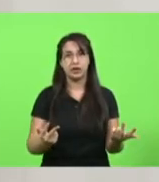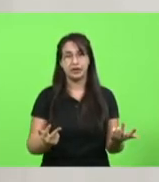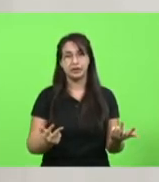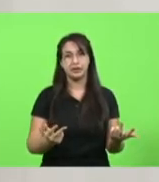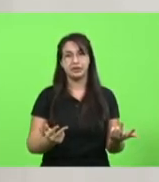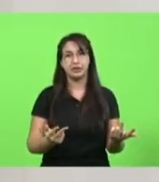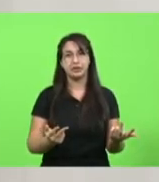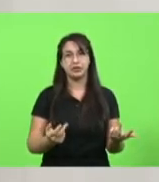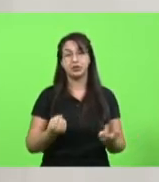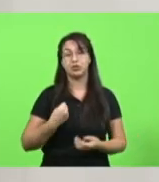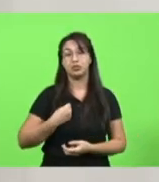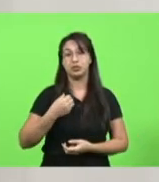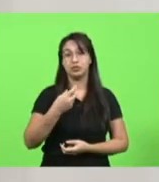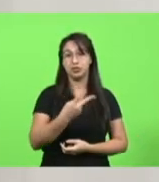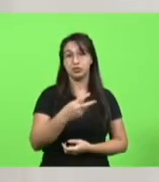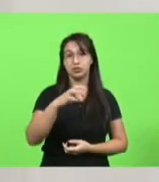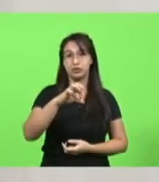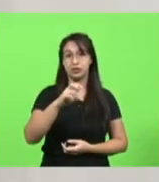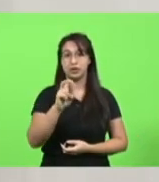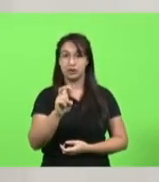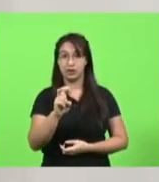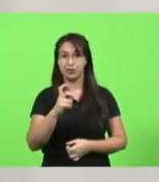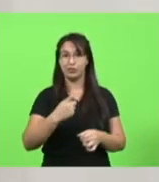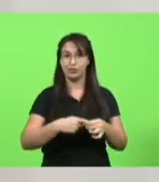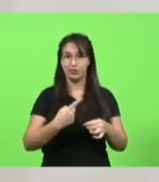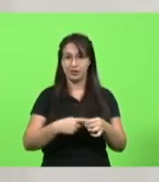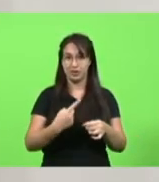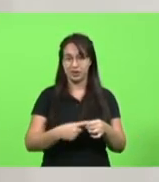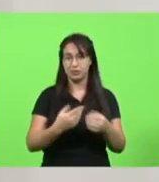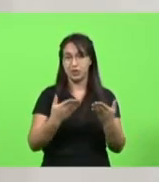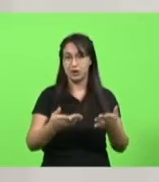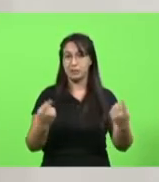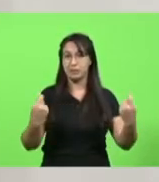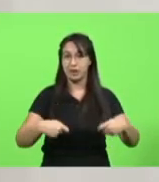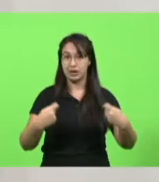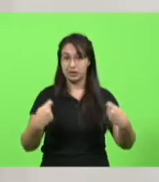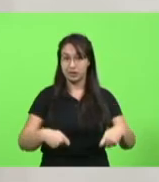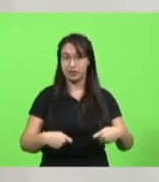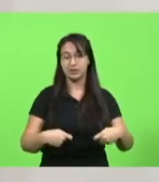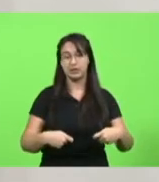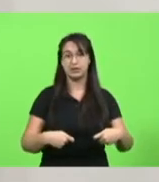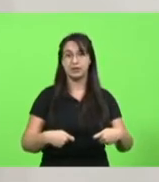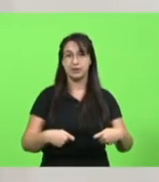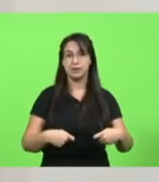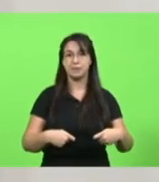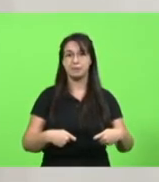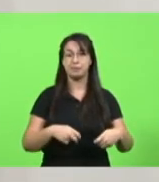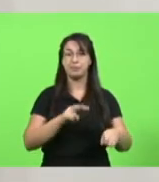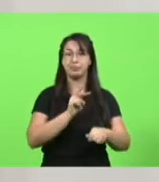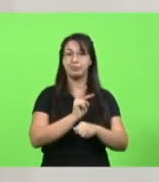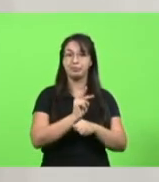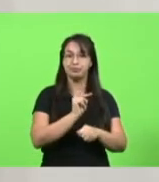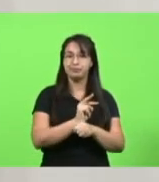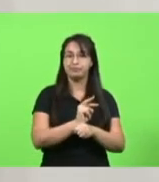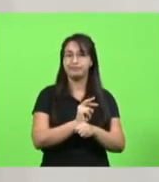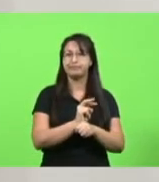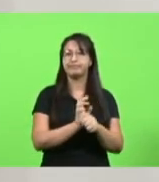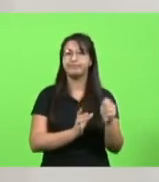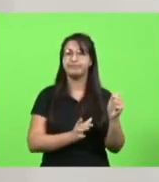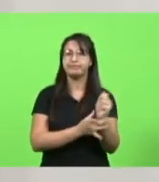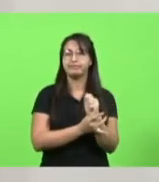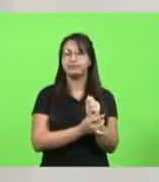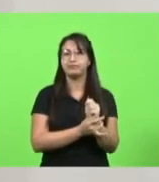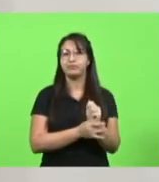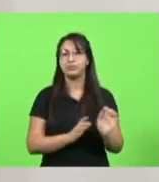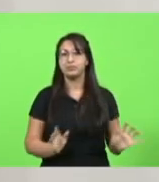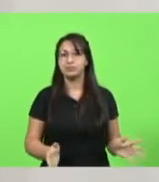de 295 municípios, carece, portanto, da execução, da proteção e da